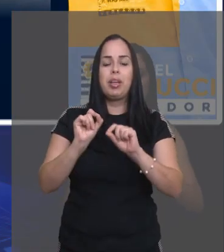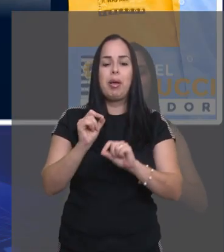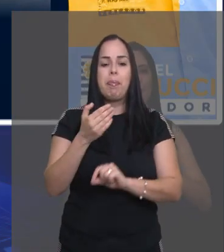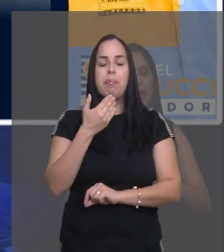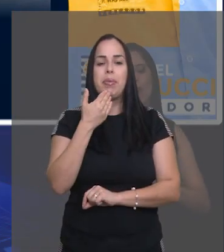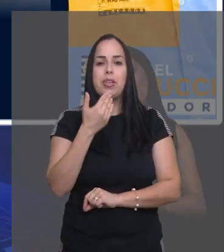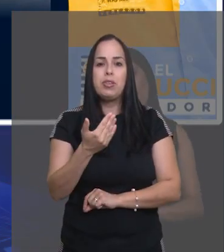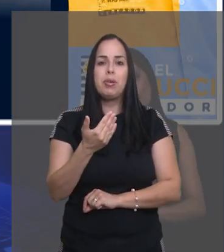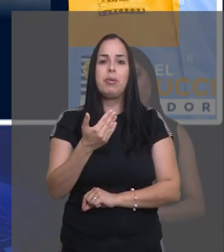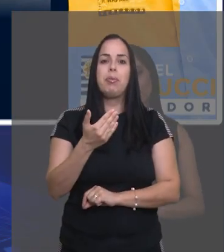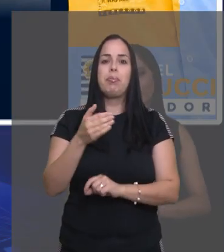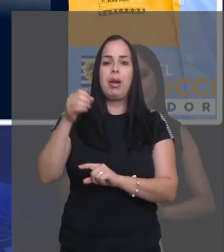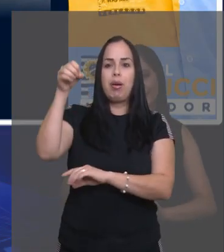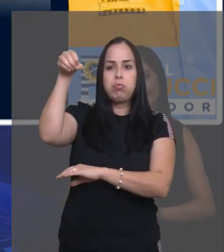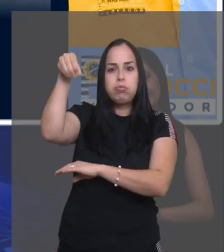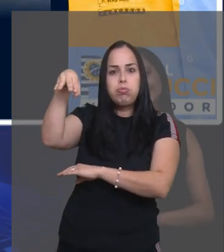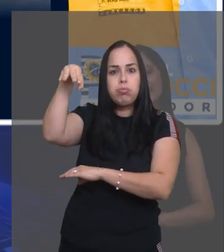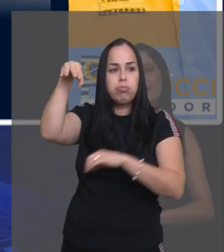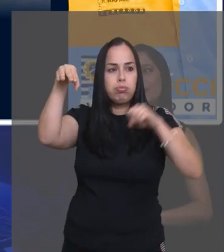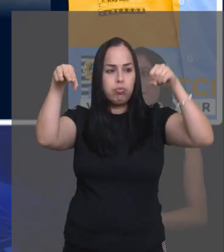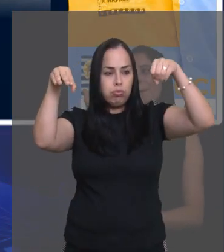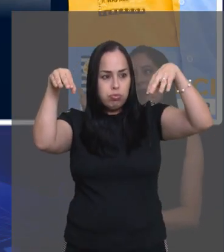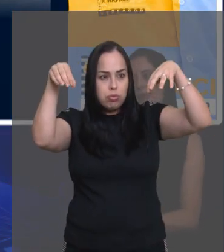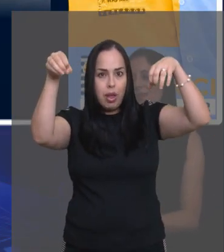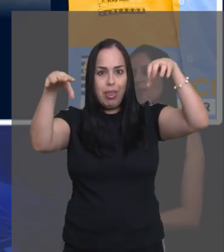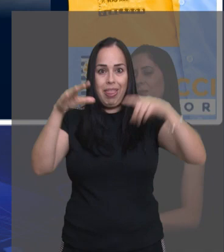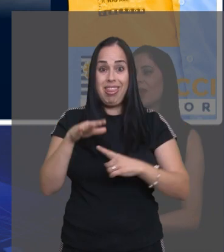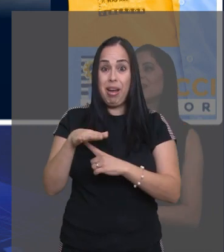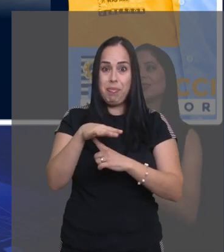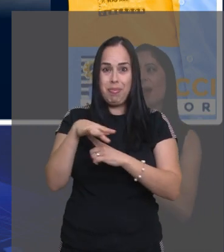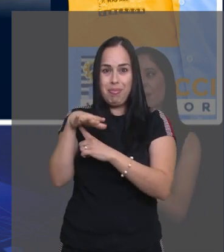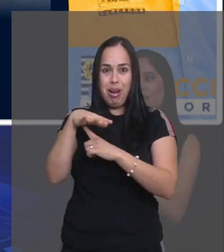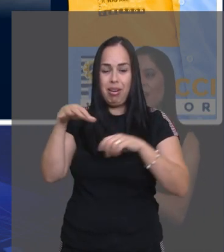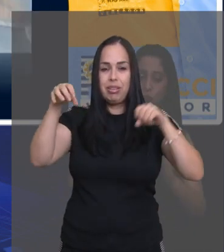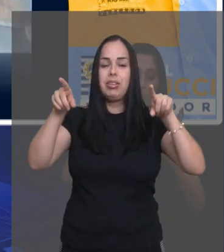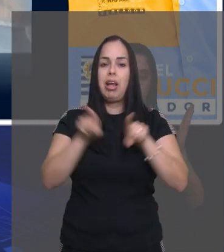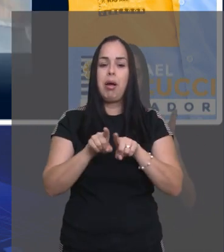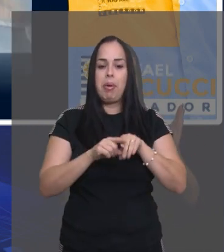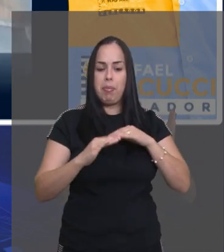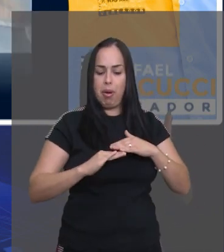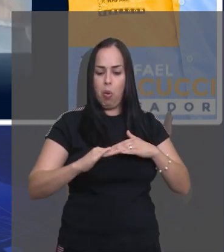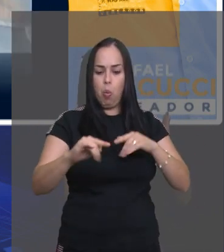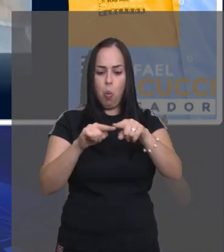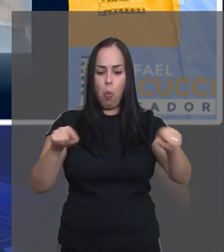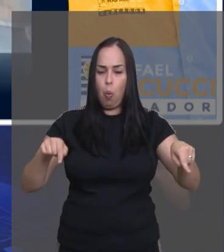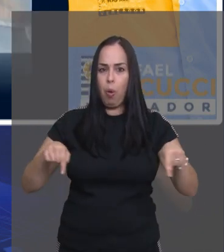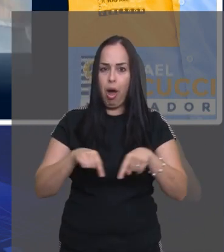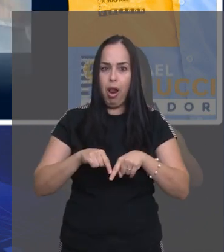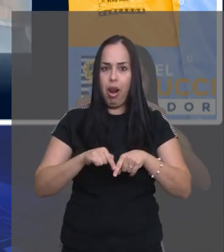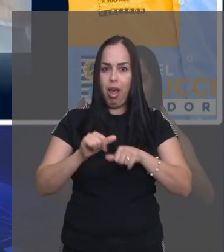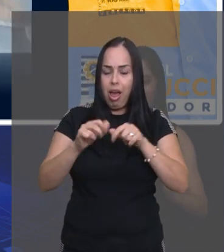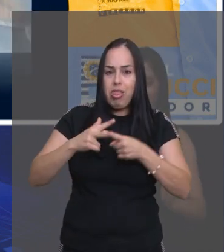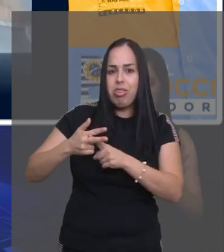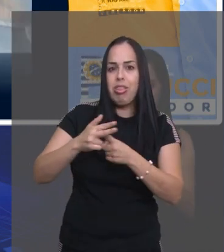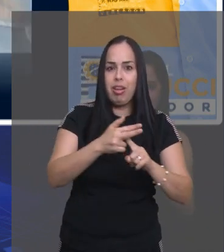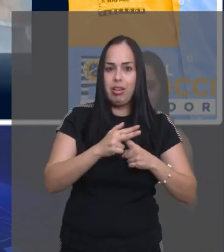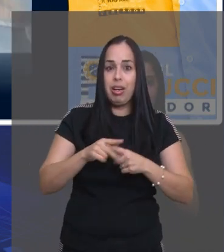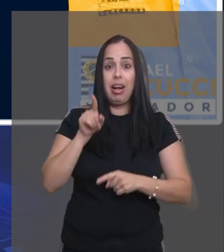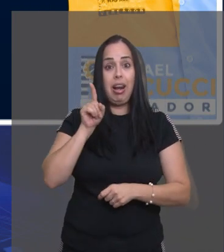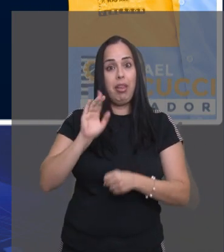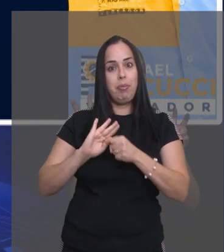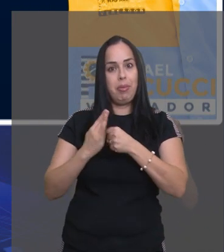pedidos e ações para instalação de iluminação de LED em uma praça e a reforma de uma quadra poliesportiva no bairro Jardim